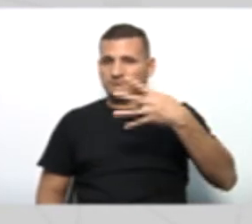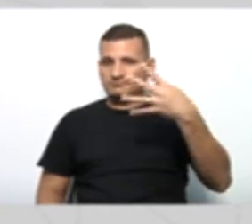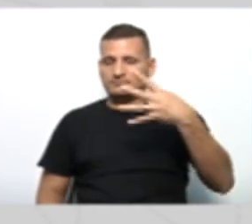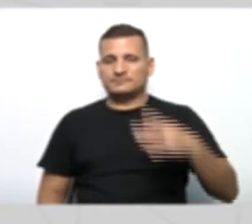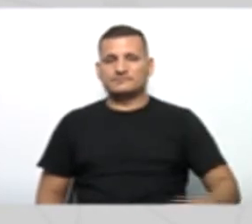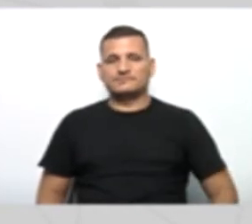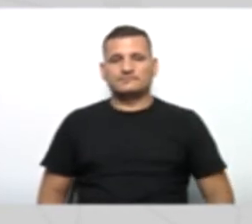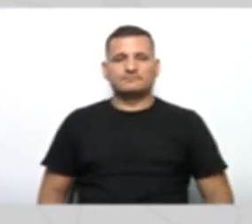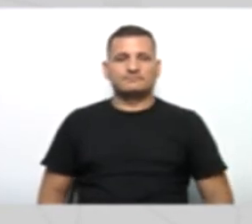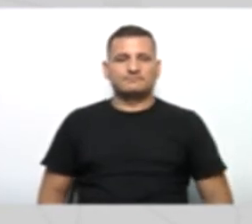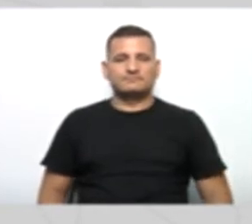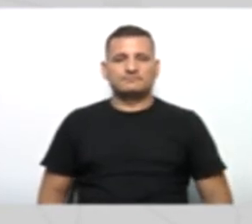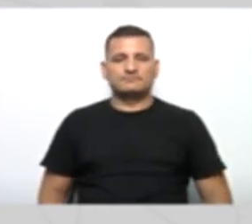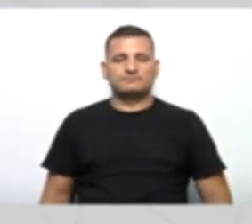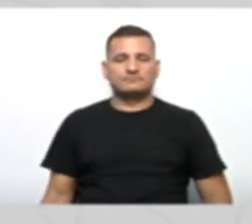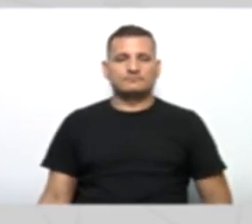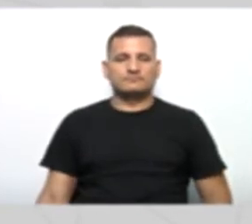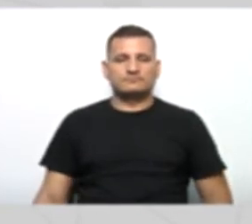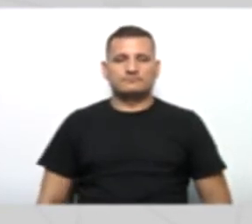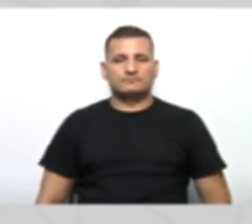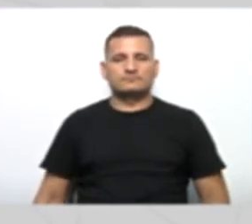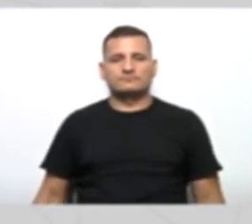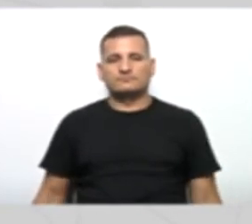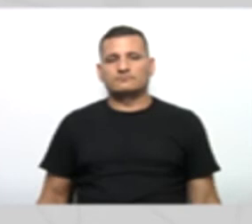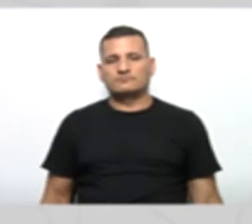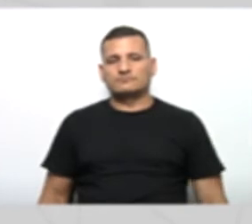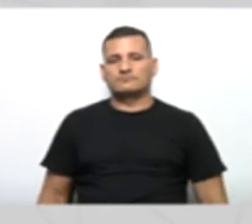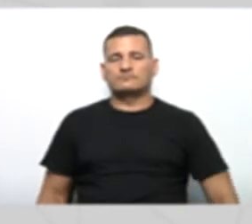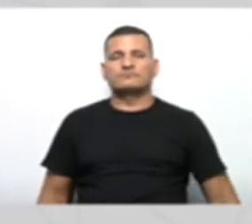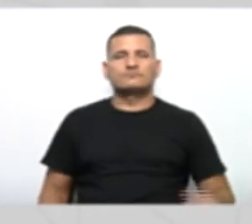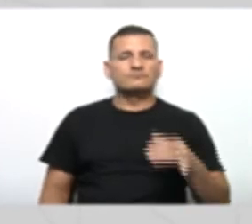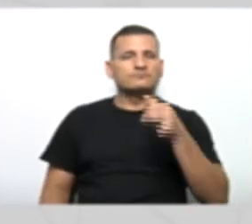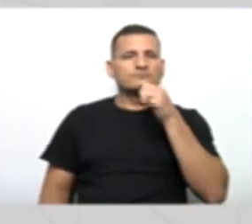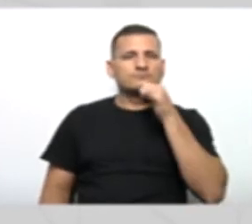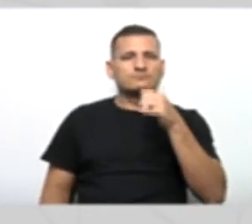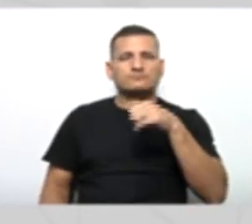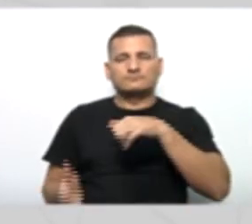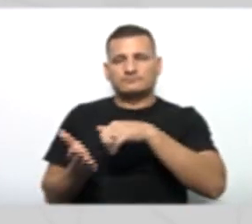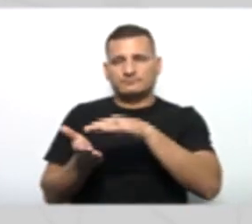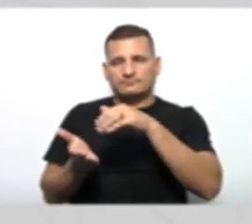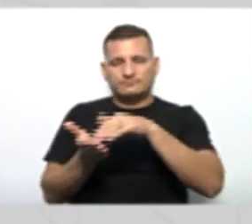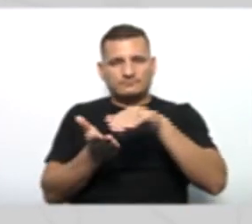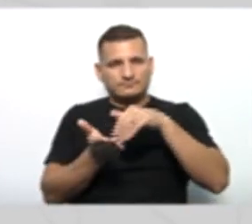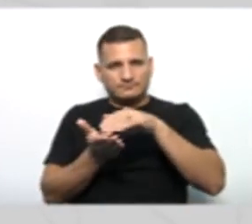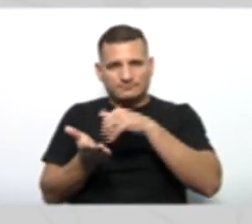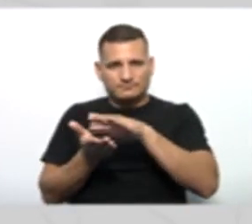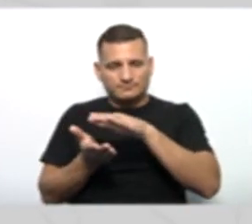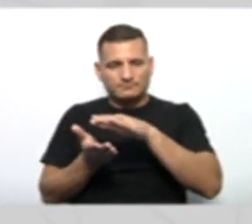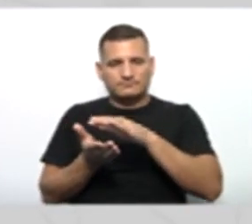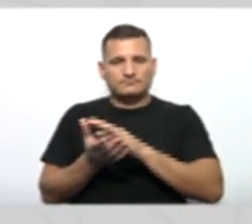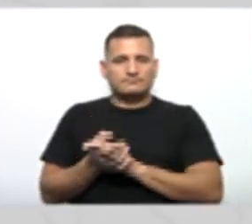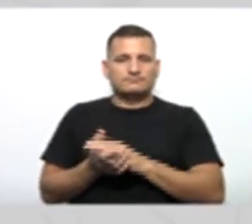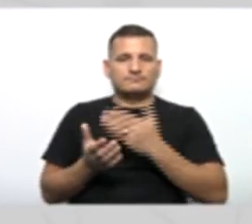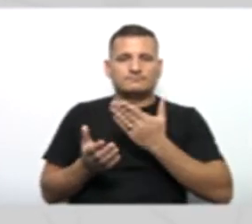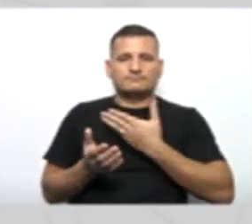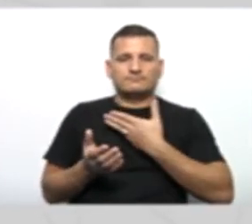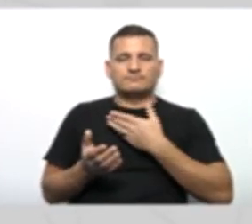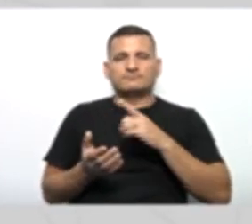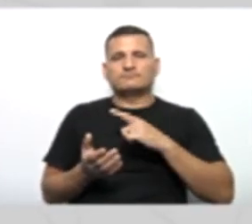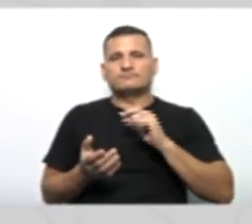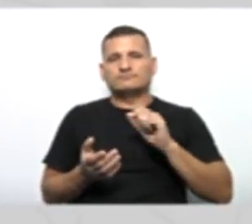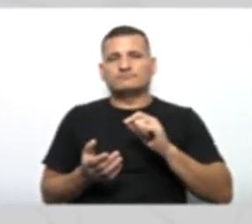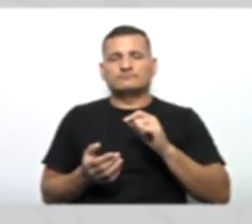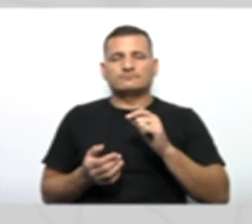a questões relacionadas a demissão de colegas convivência com pessoas que sofrem constantemente